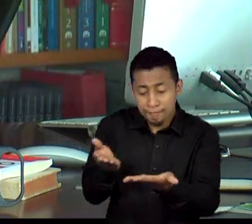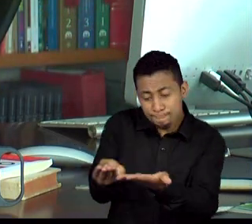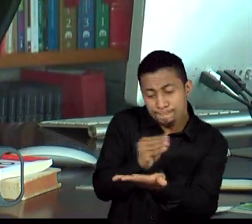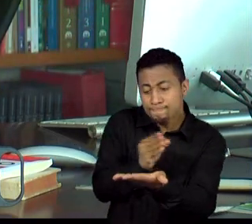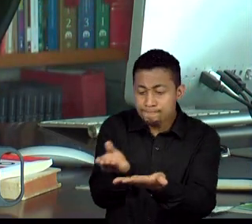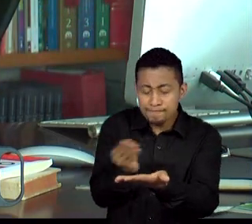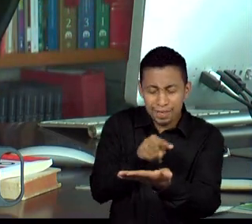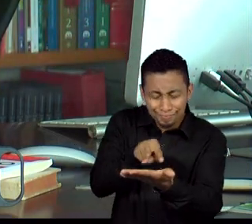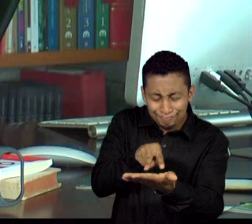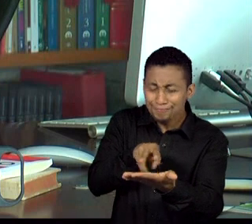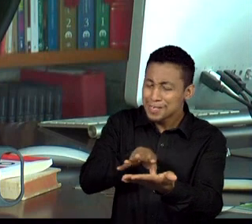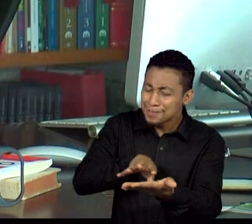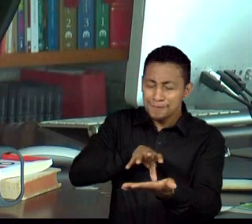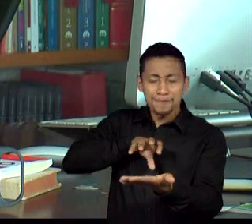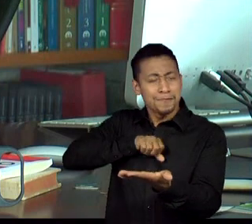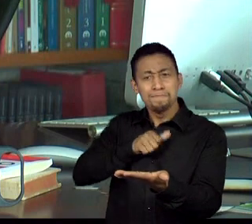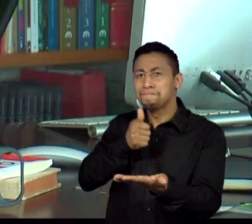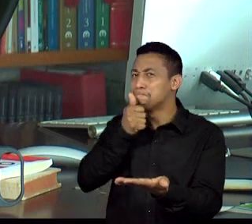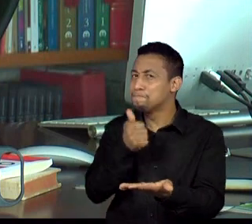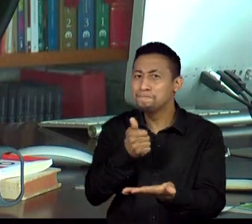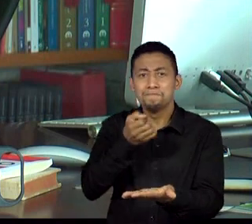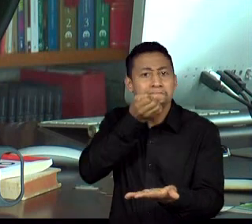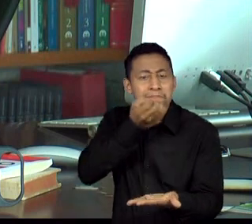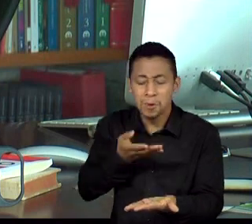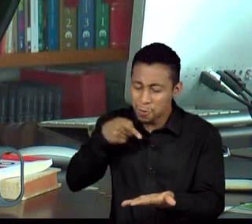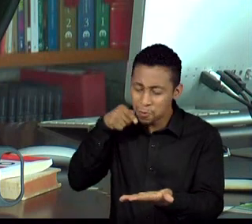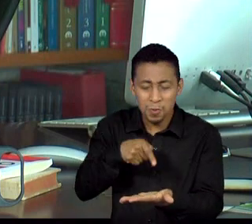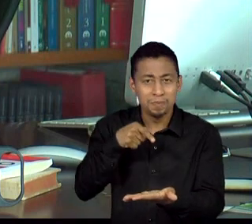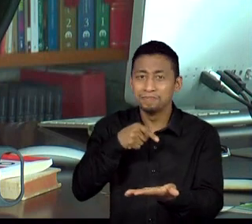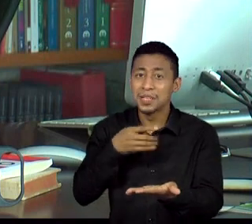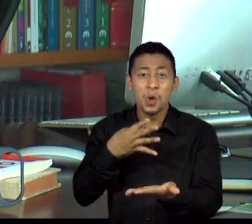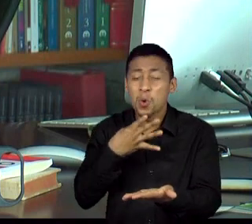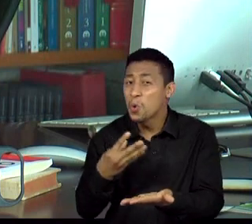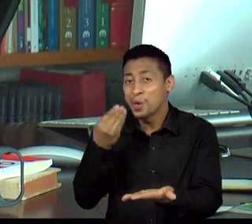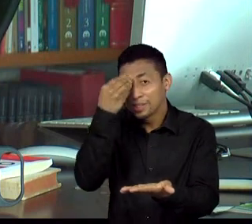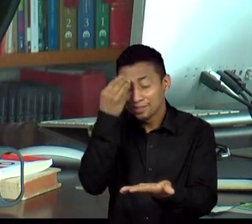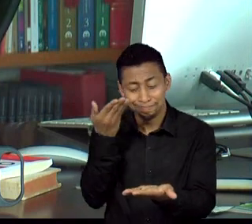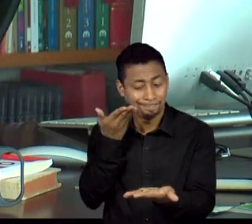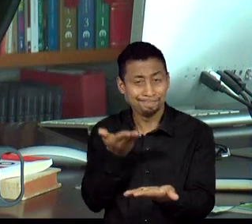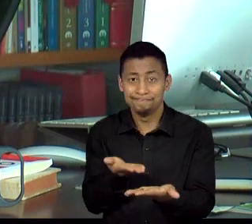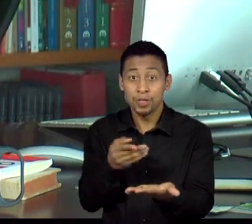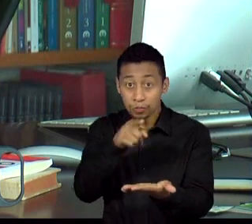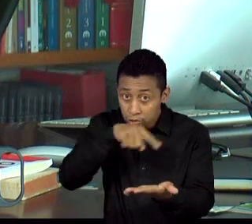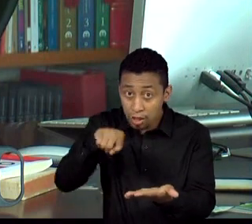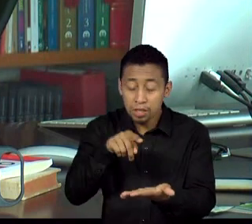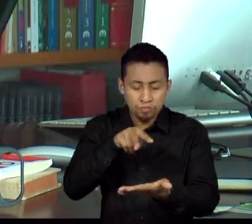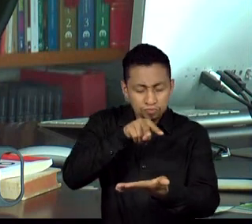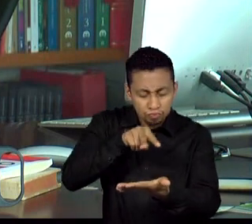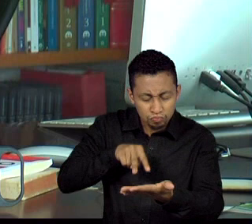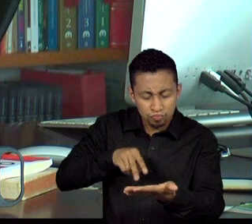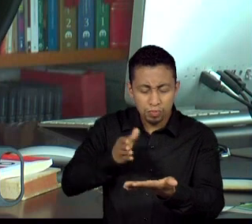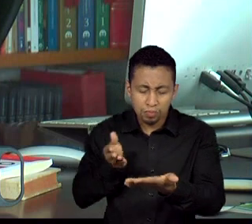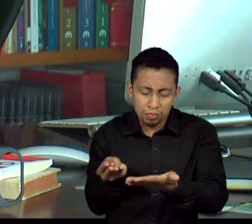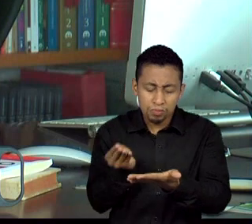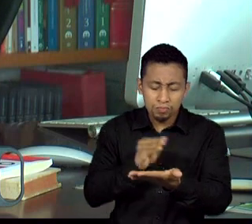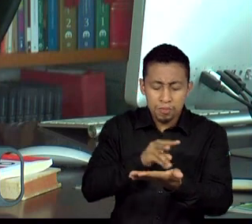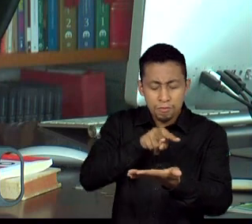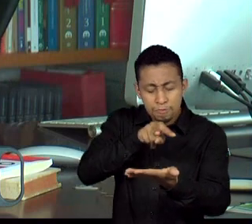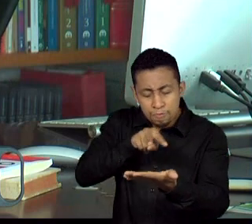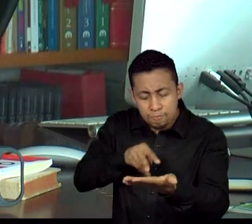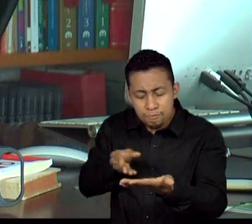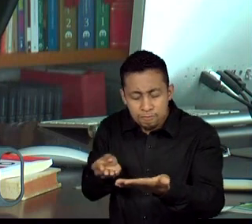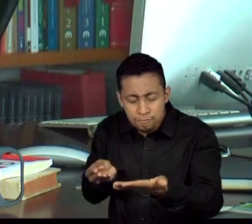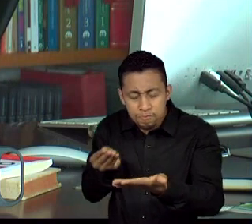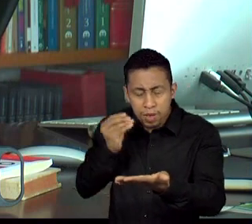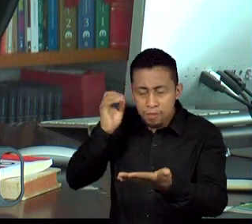livro. Não termina, assim. Quem consegue ultrapassar o início, né? E entrar e